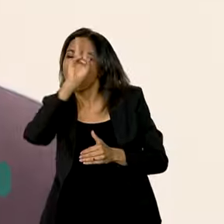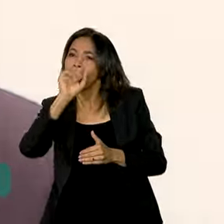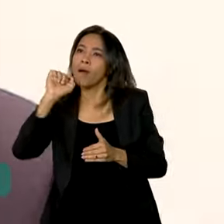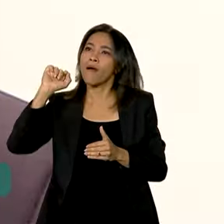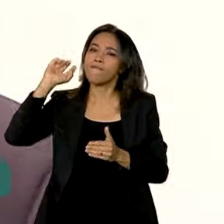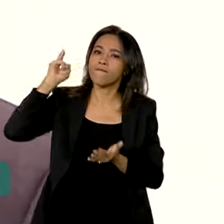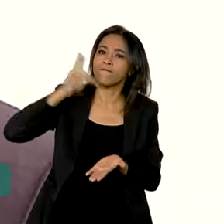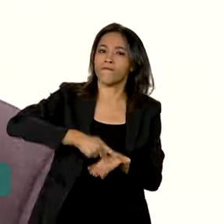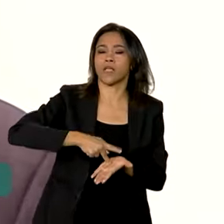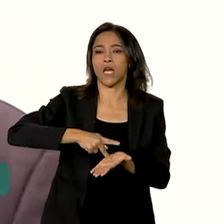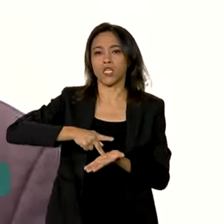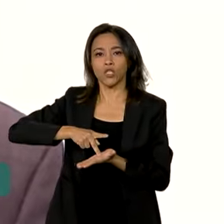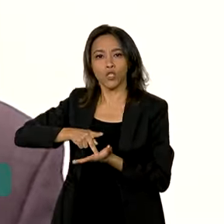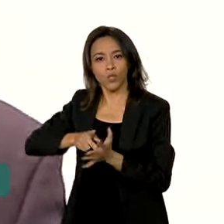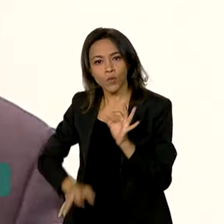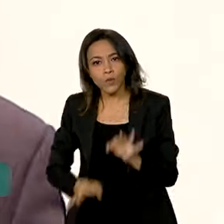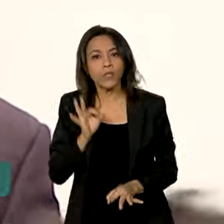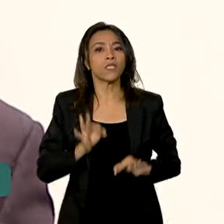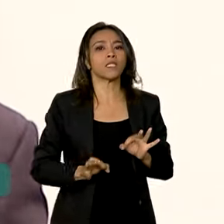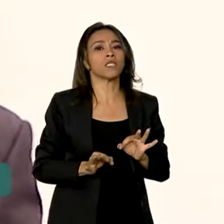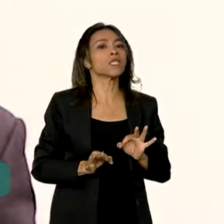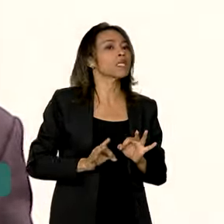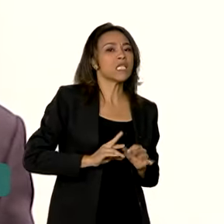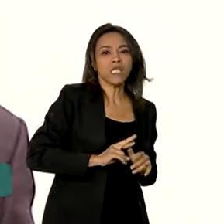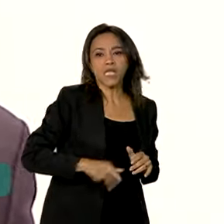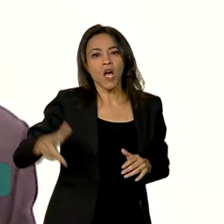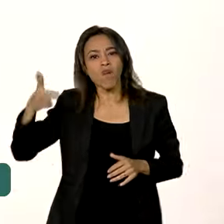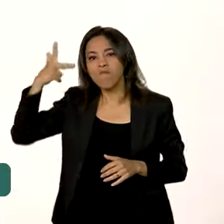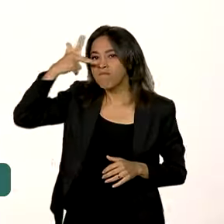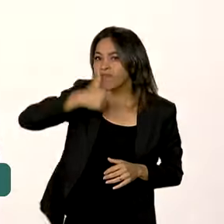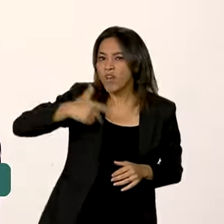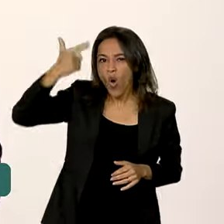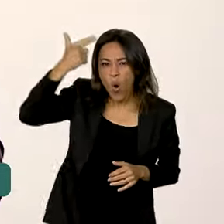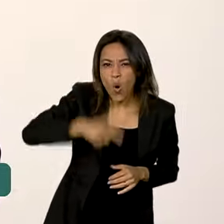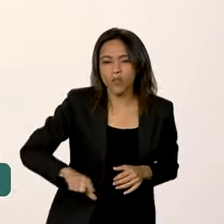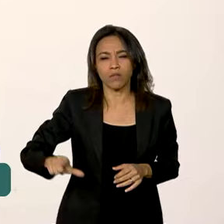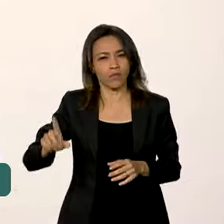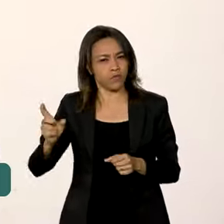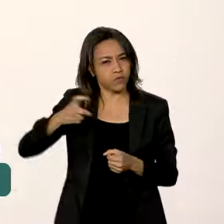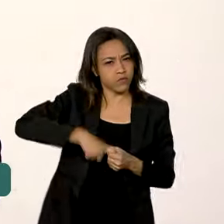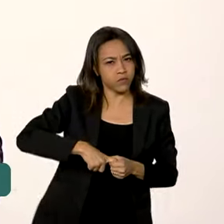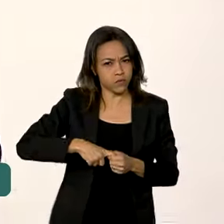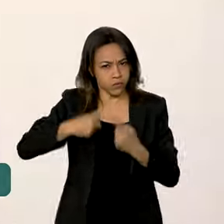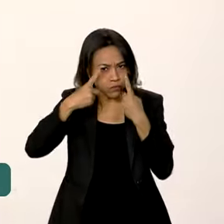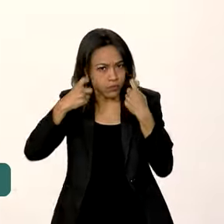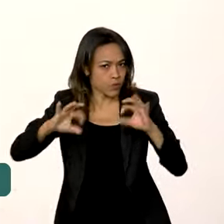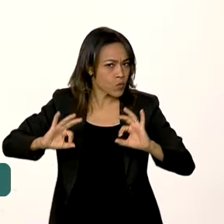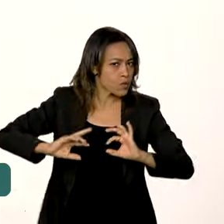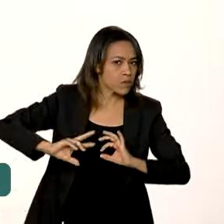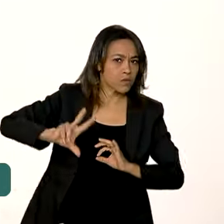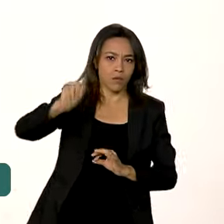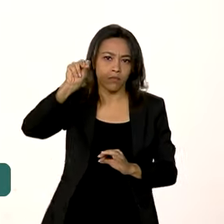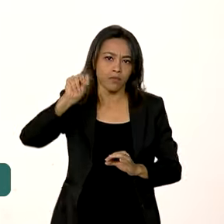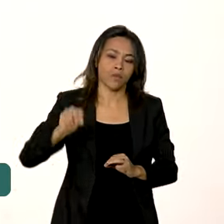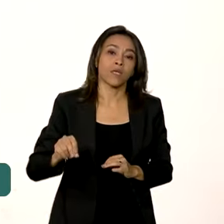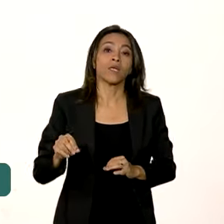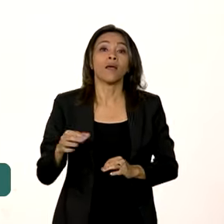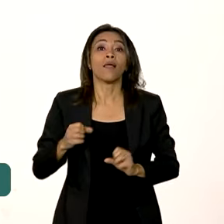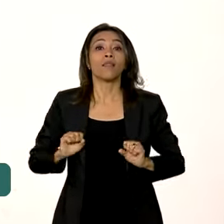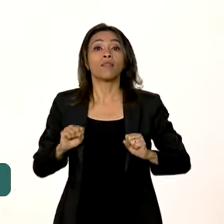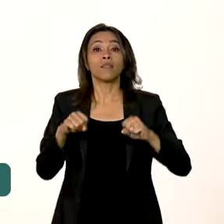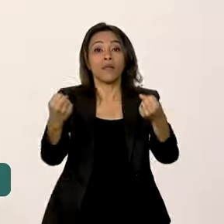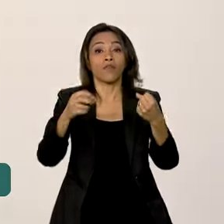verdade, da justiça e da não repetição. Silvio Almeida destacou ainda que defender os